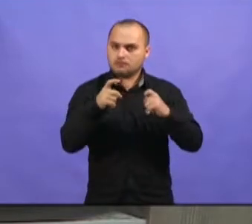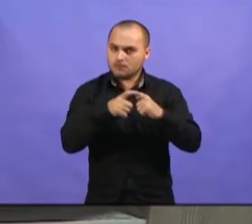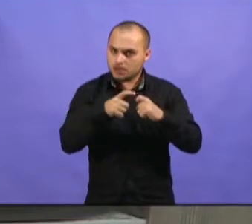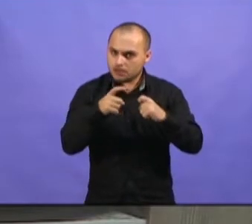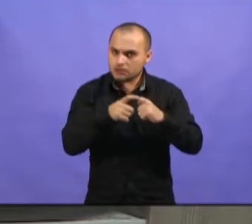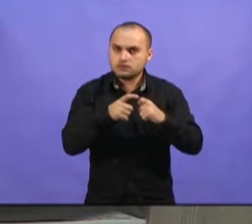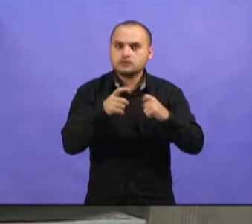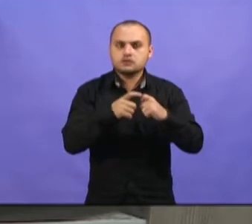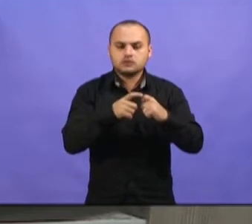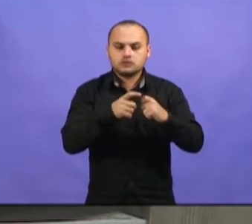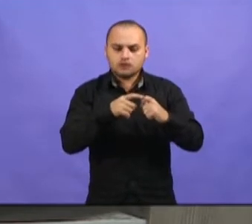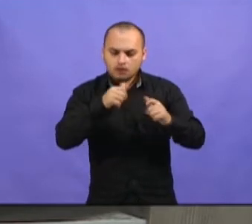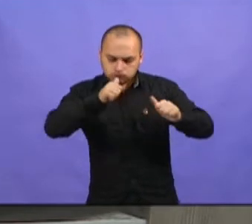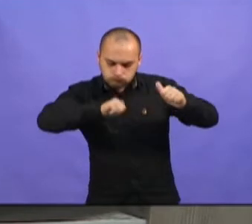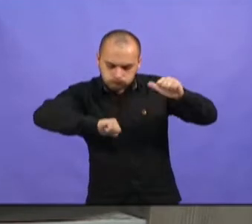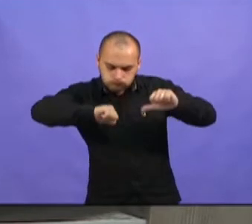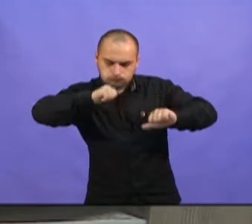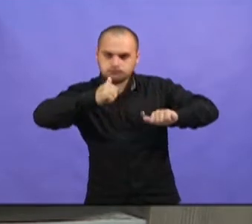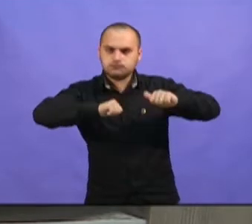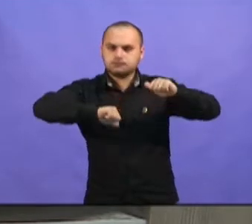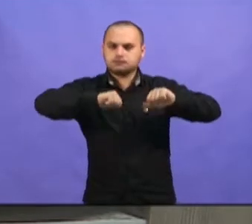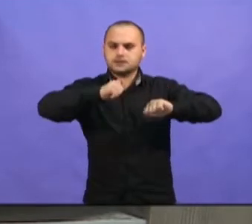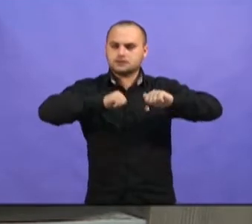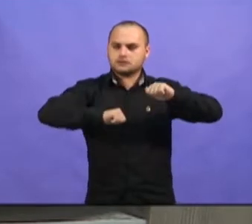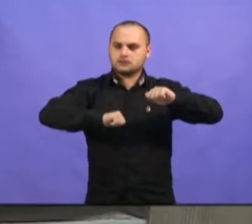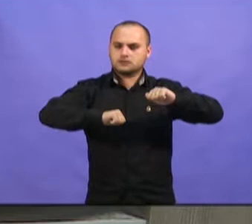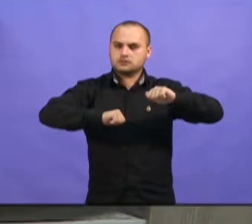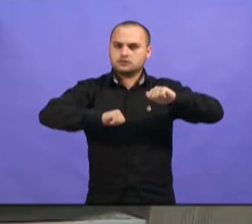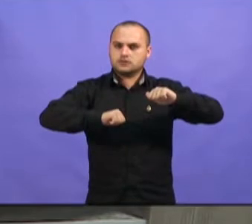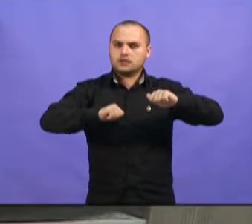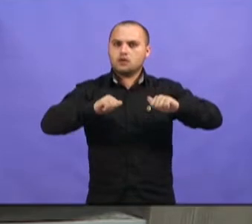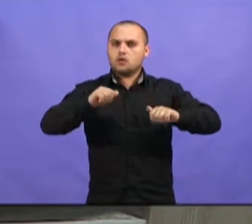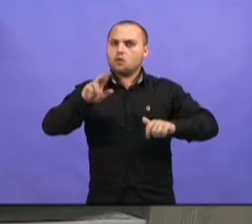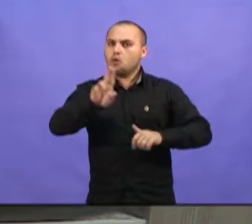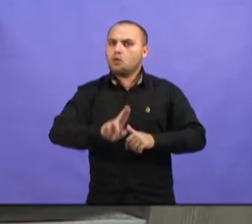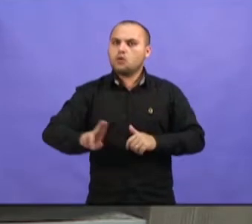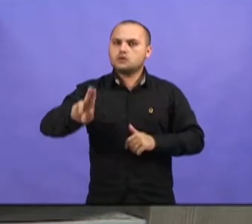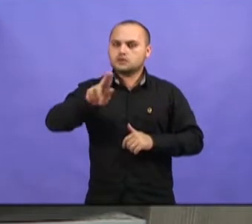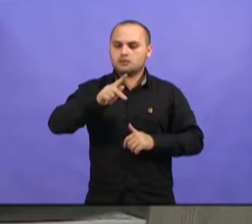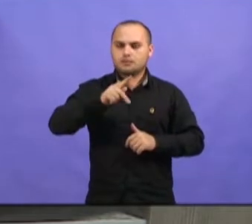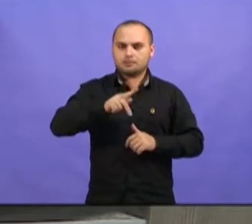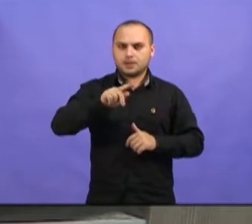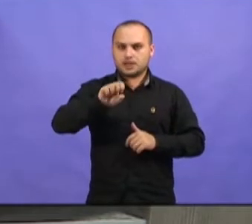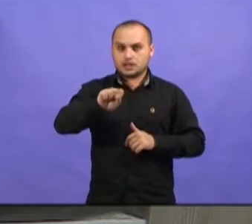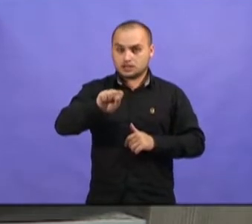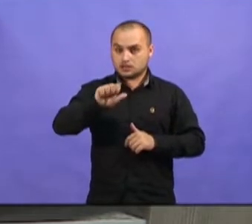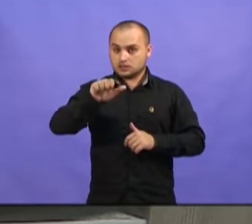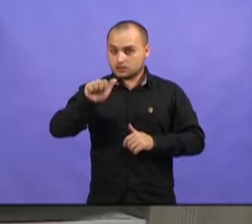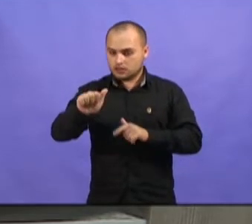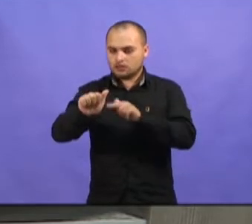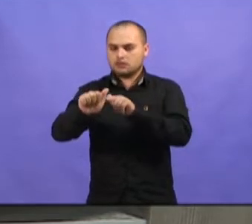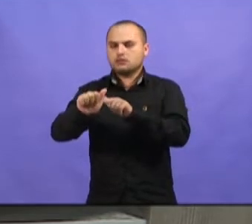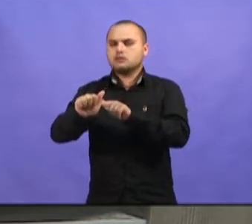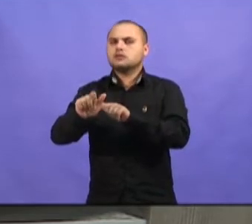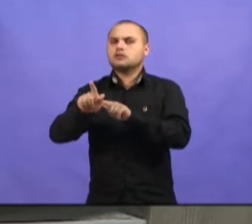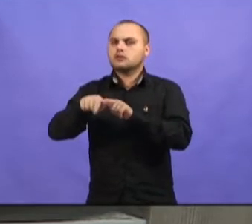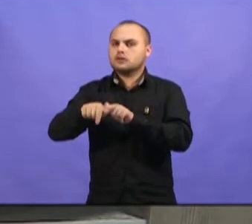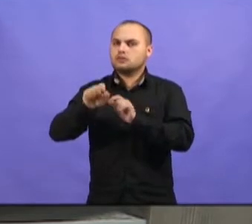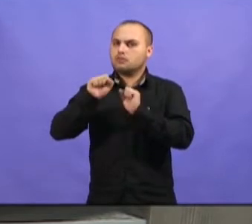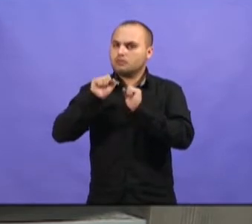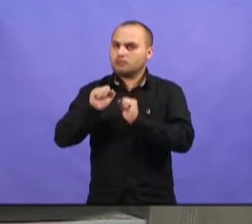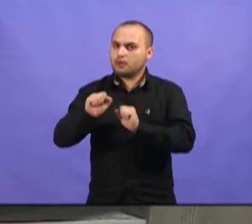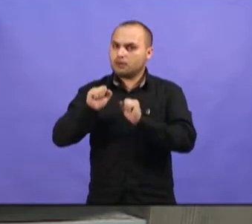avaliação. Em geral, a gente utiliza o PSA, né, que é uma proteína que pode estar aumentada